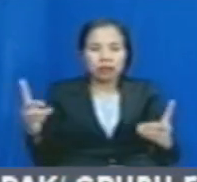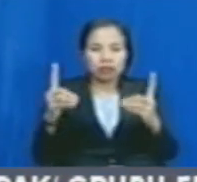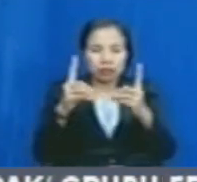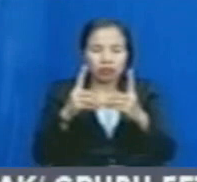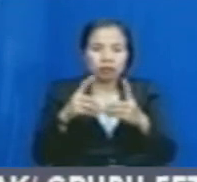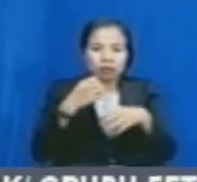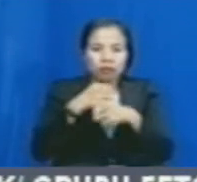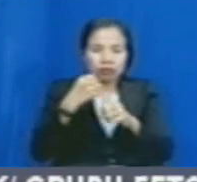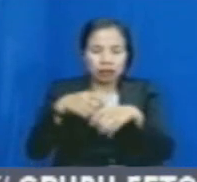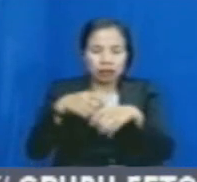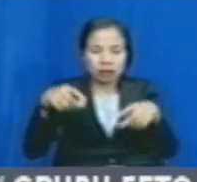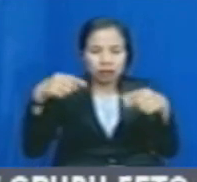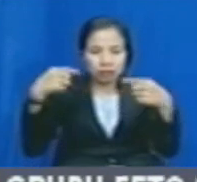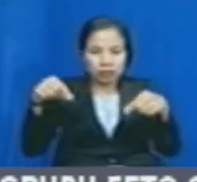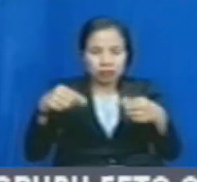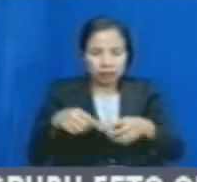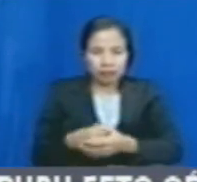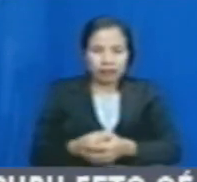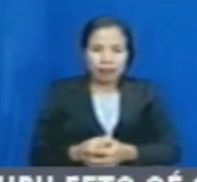hodi ataca a selo.